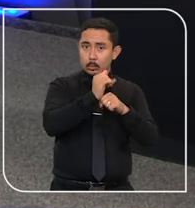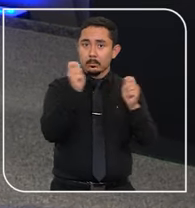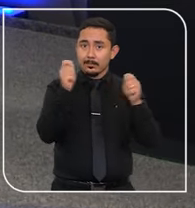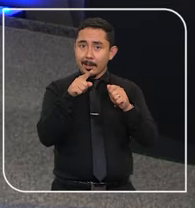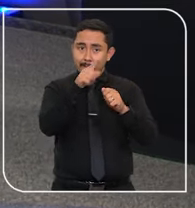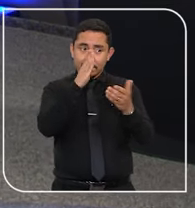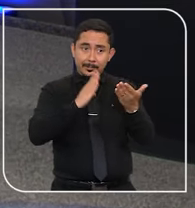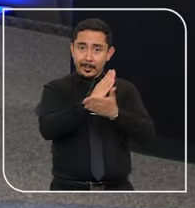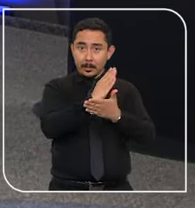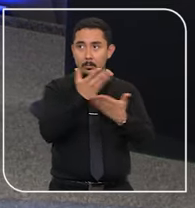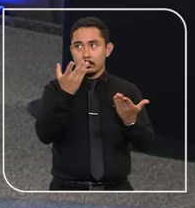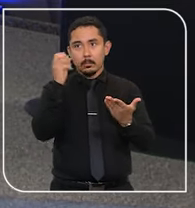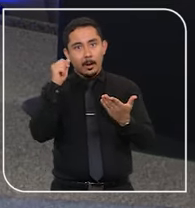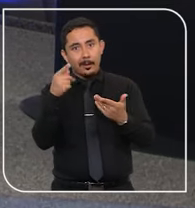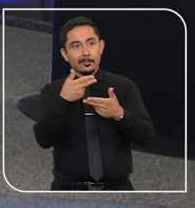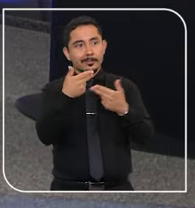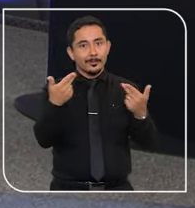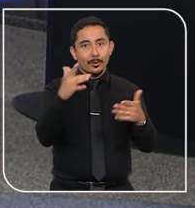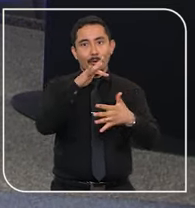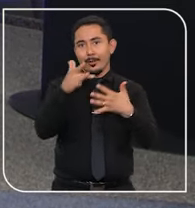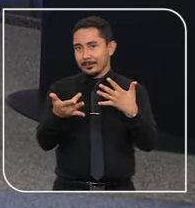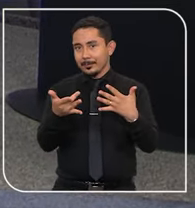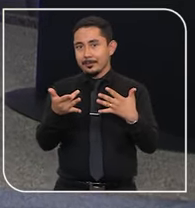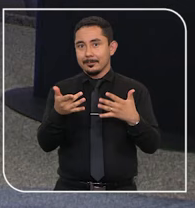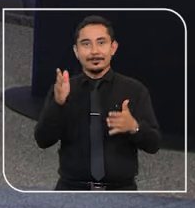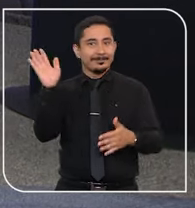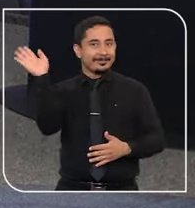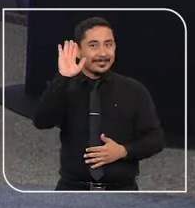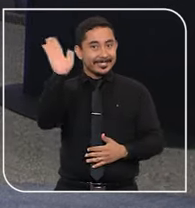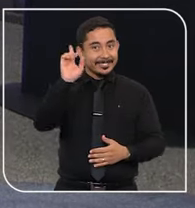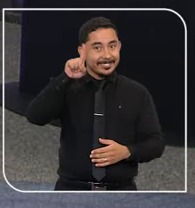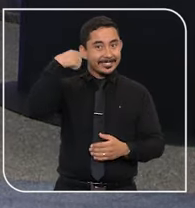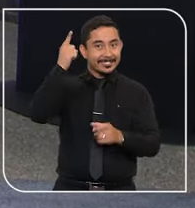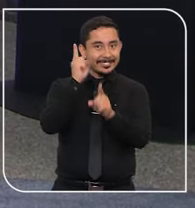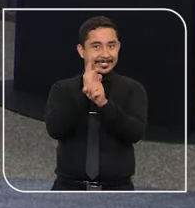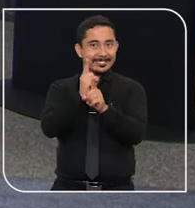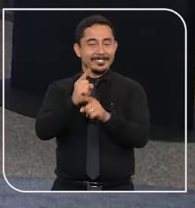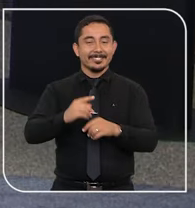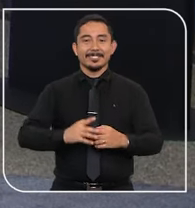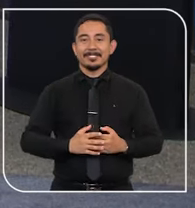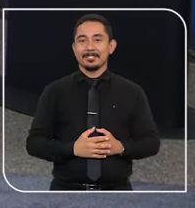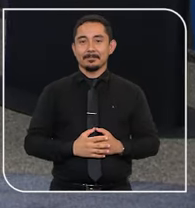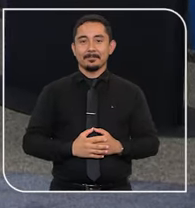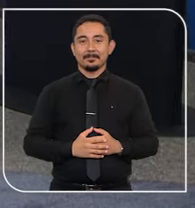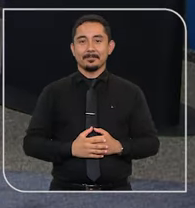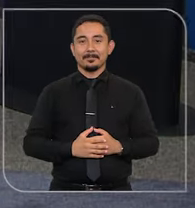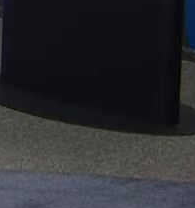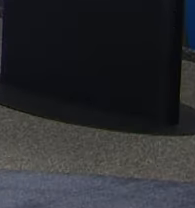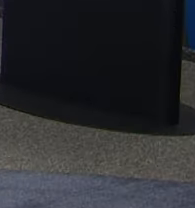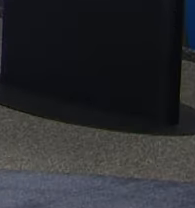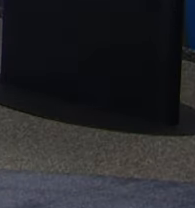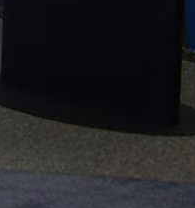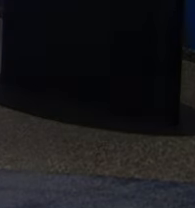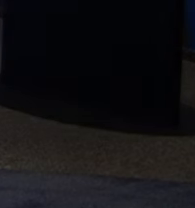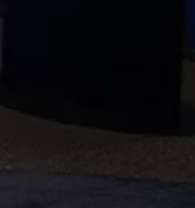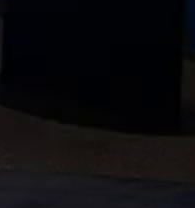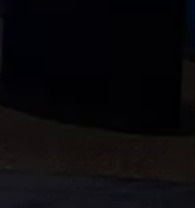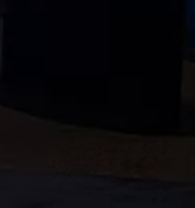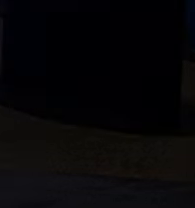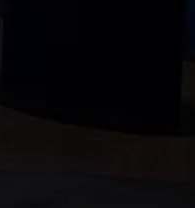YouTube nas plataformas de áudio e nas redes sociais até o próximo programa tchau tchau